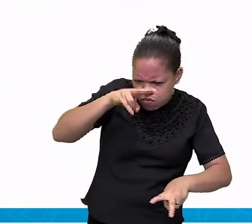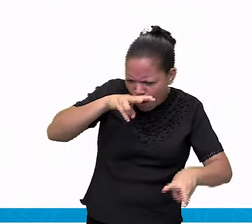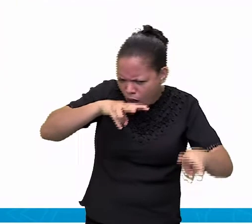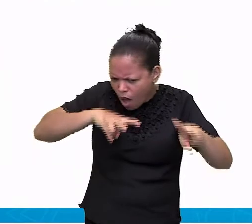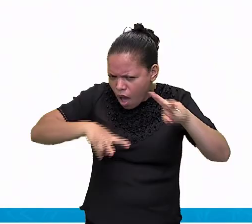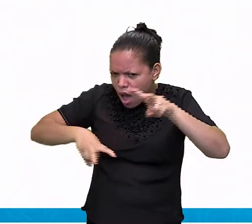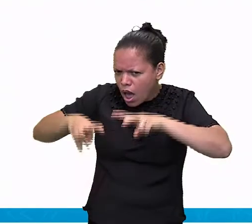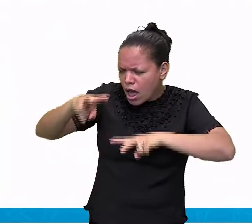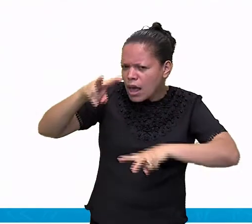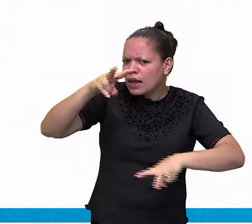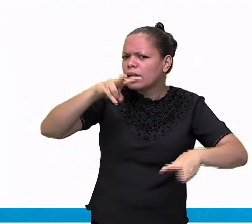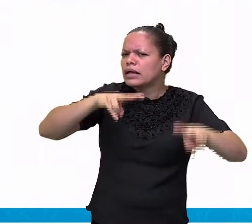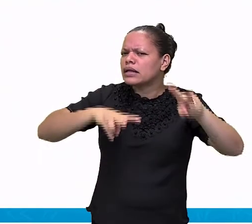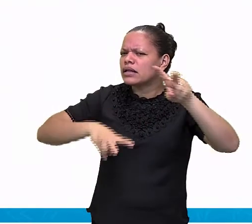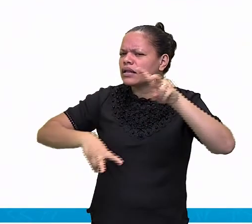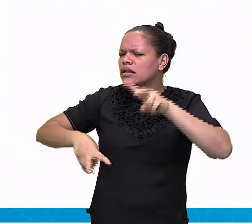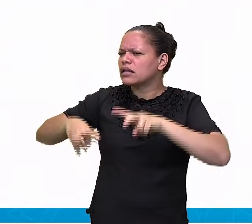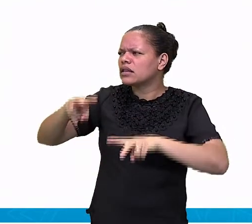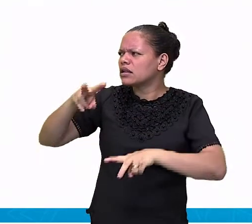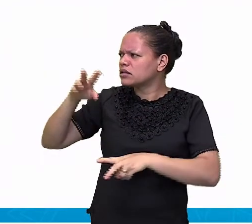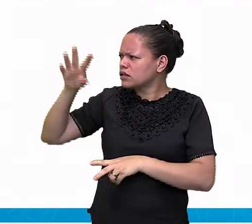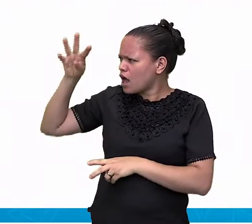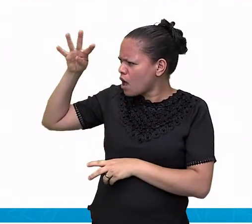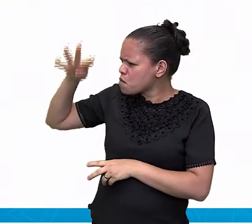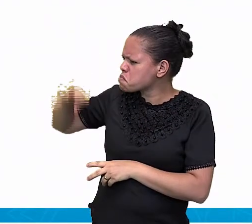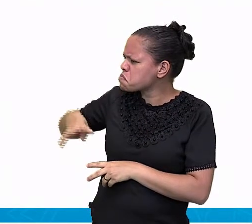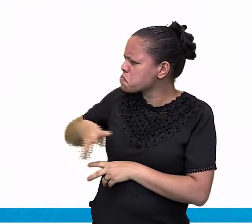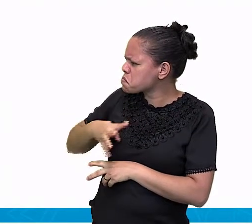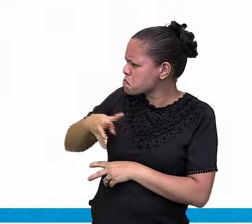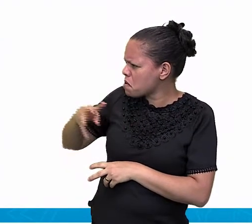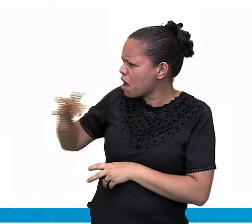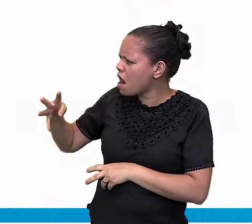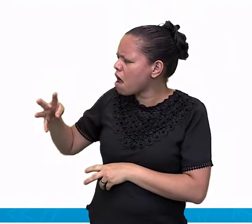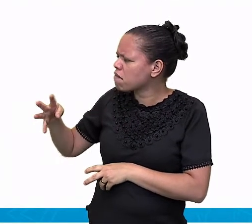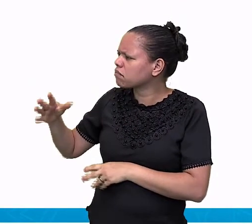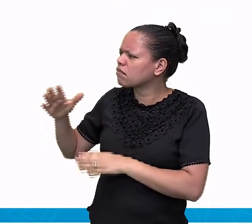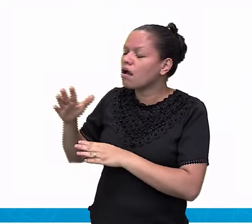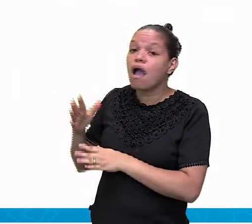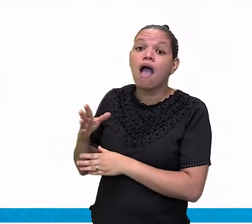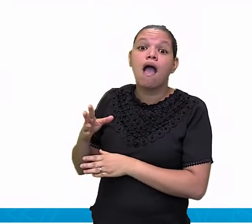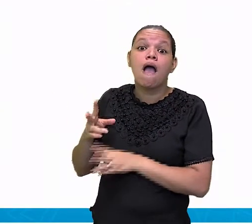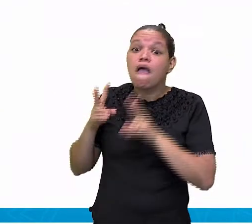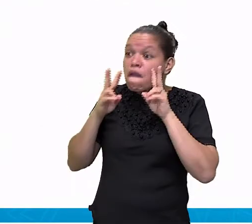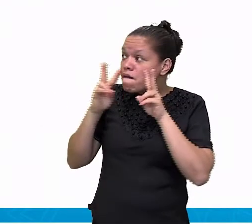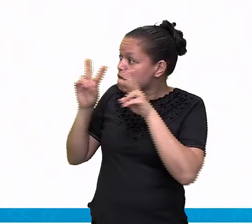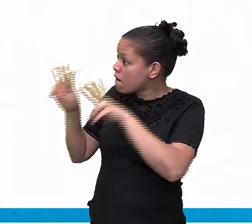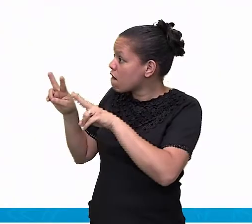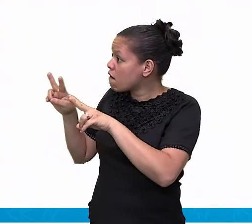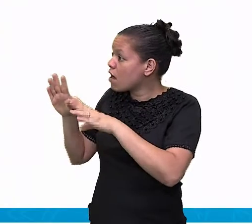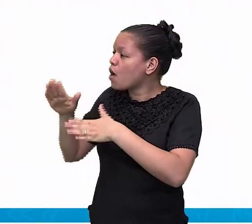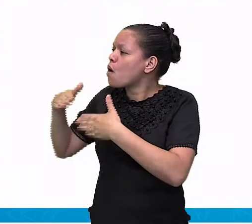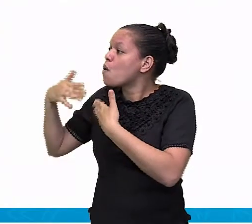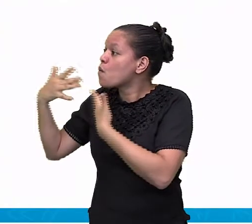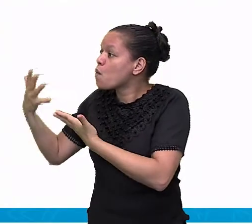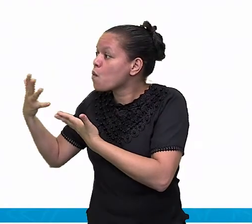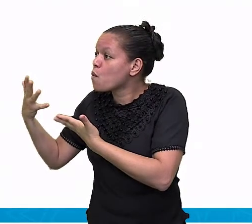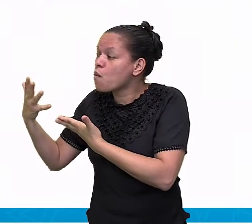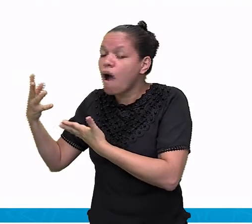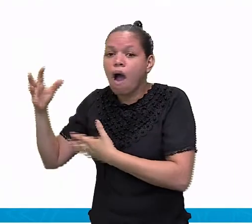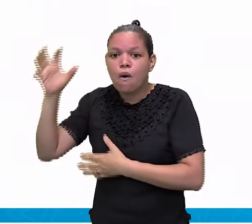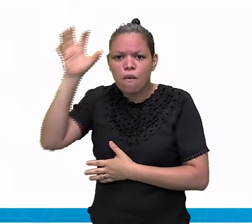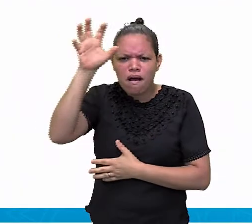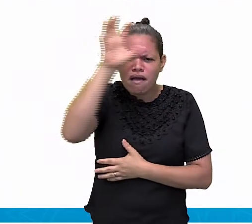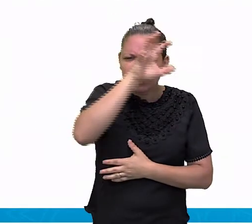tabela, e ia verificar, conforme cada questão, qual é a região mais populosa ou a menos